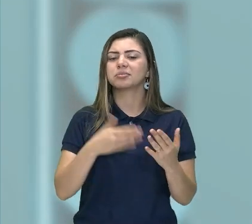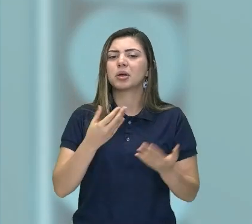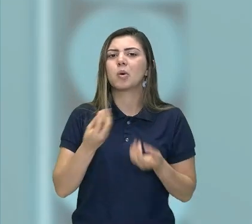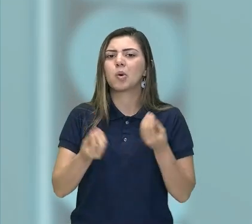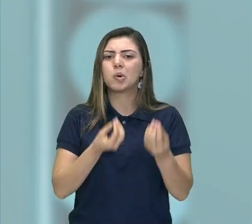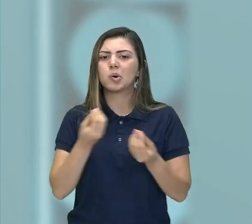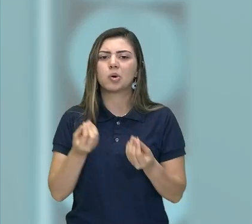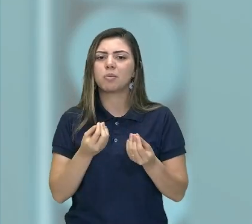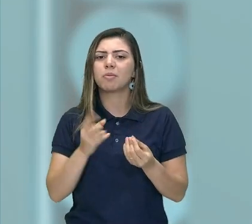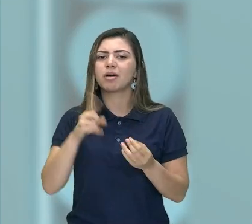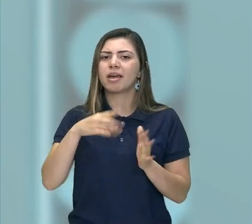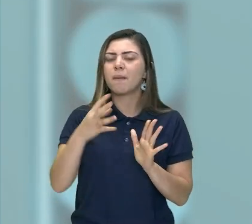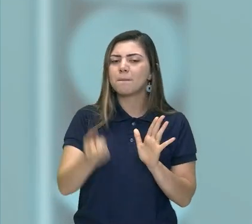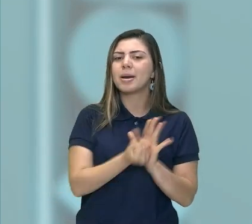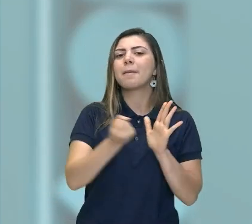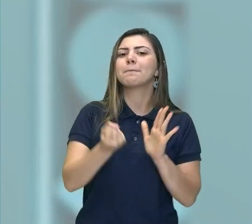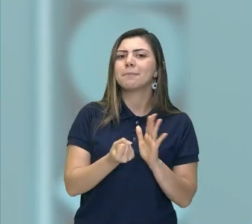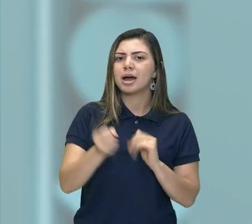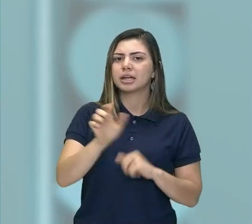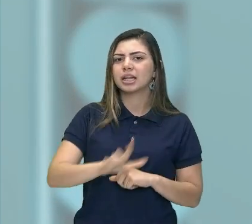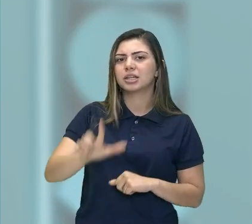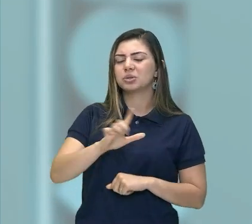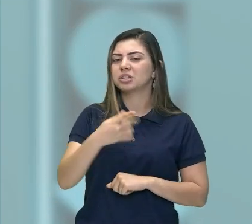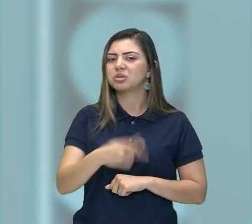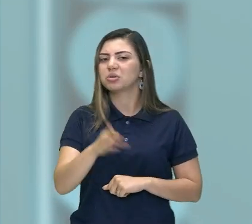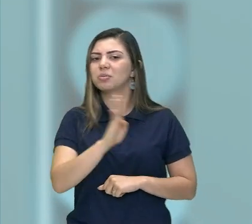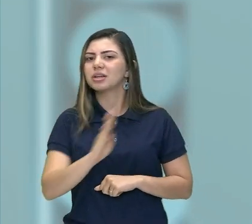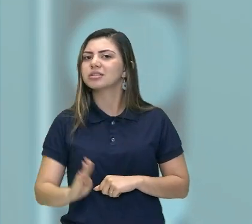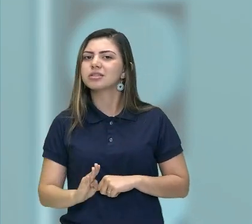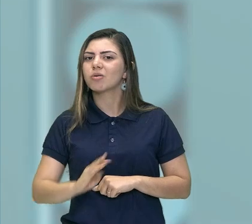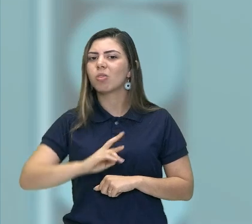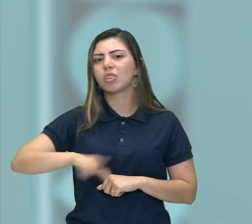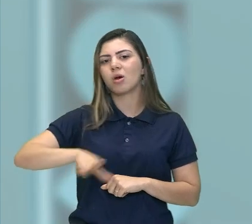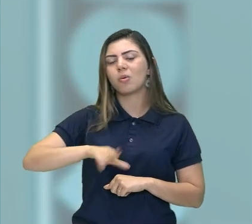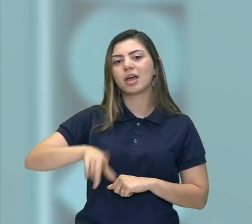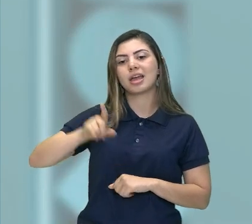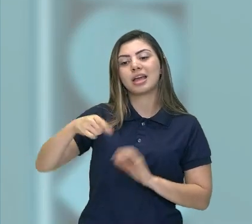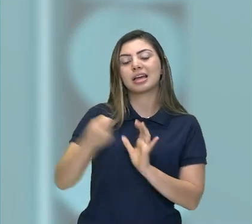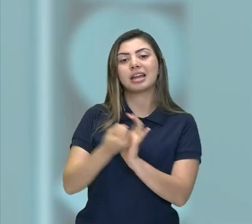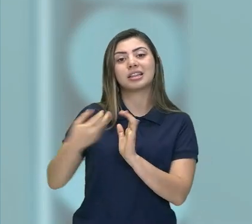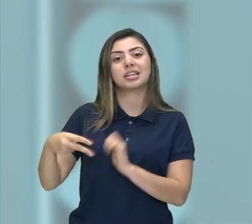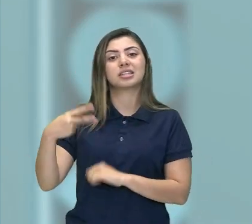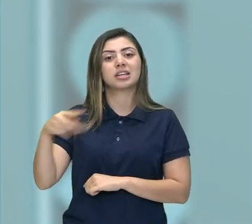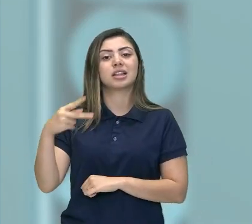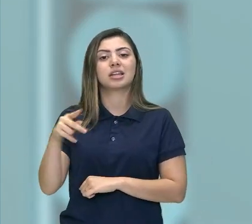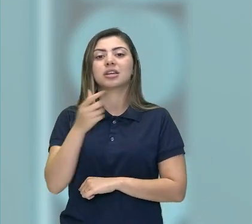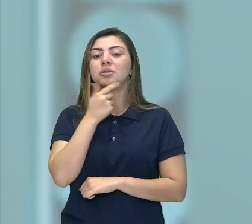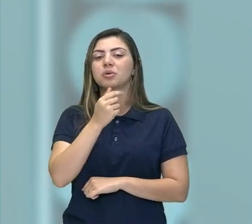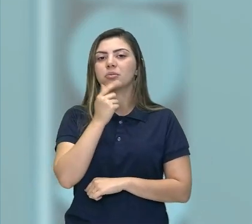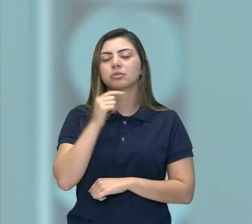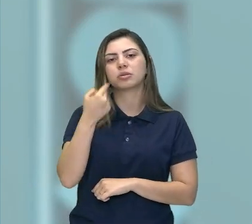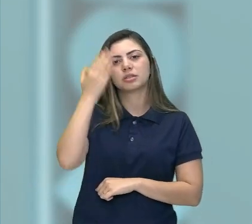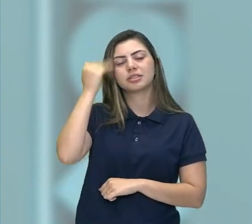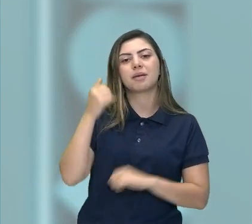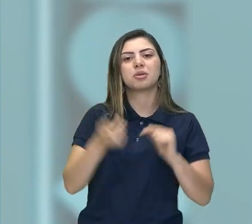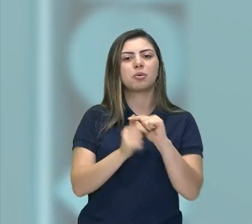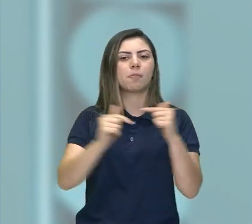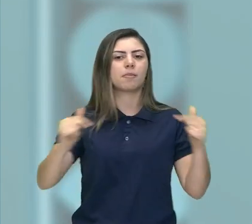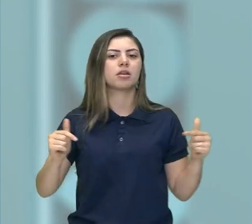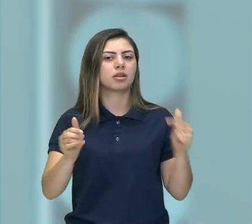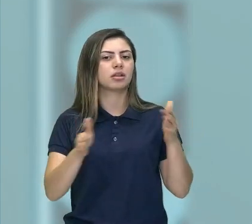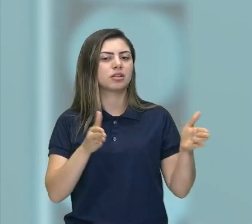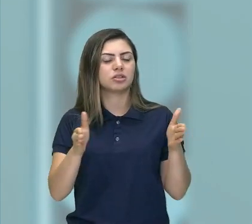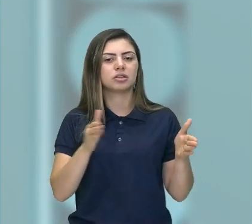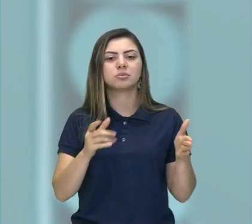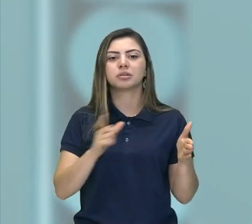era uma marca muito registrada da literatura brasileira, que sempre foi mais comedida, mais conservadora. Mesmo no modernismo, ela sempre tem